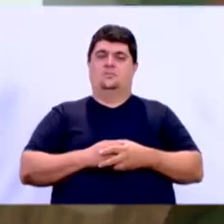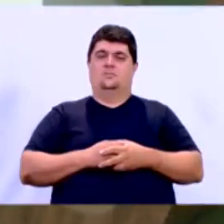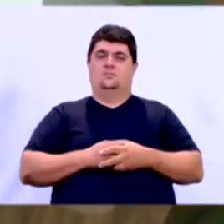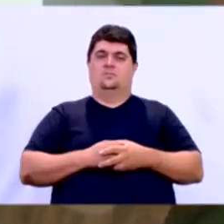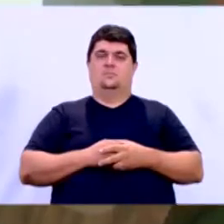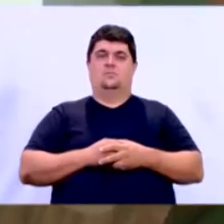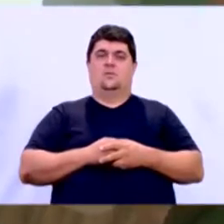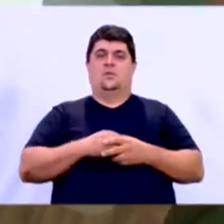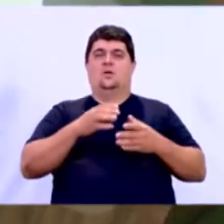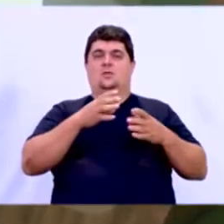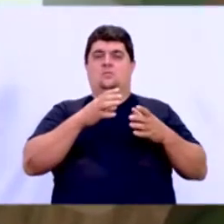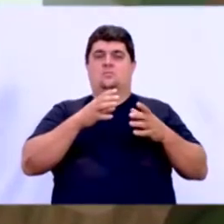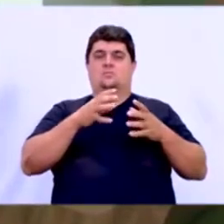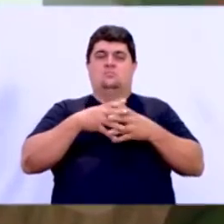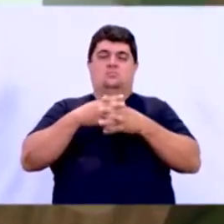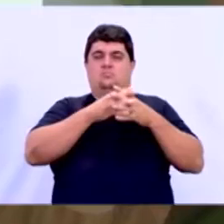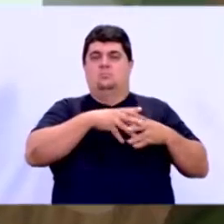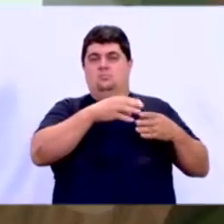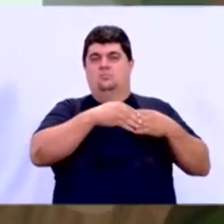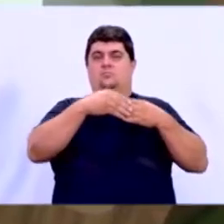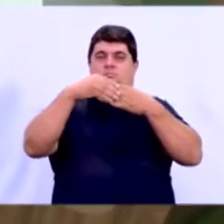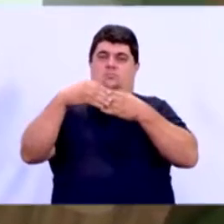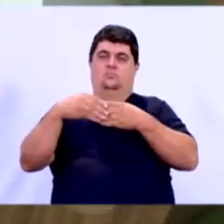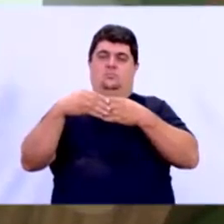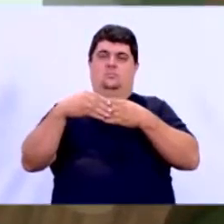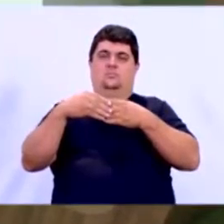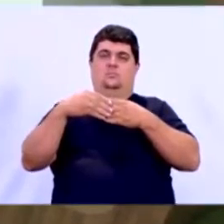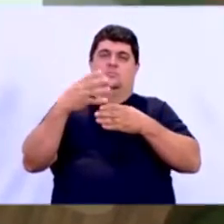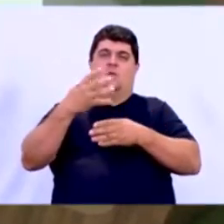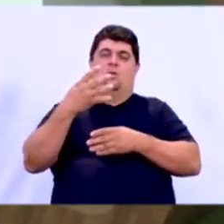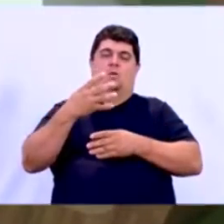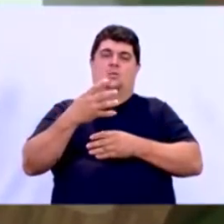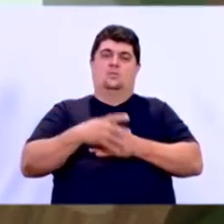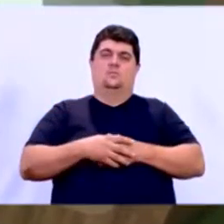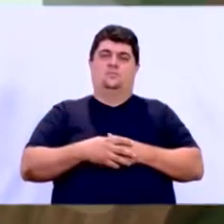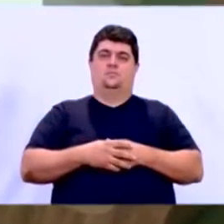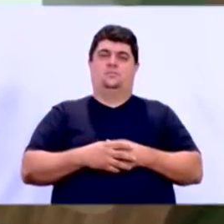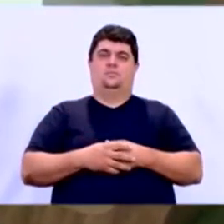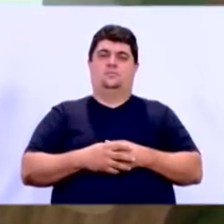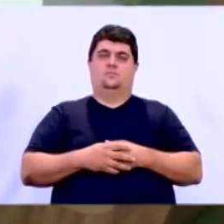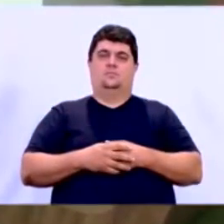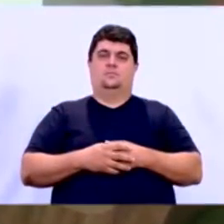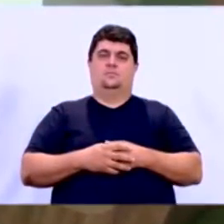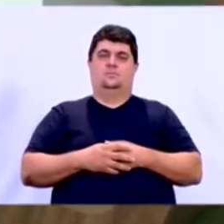transportadora rodoviária. Então, eles colocaram, cadê a questão 4 aqui?